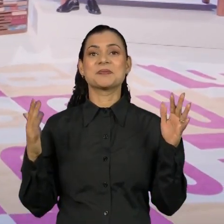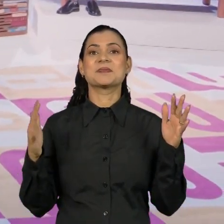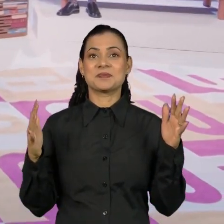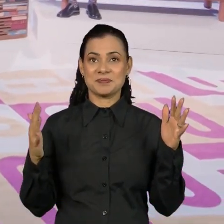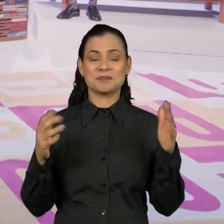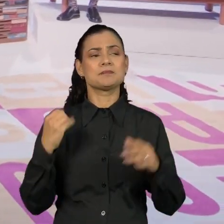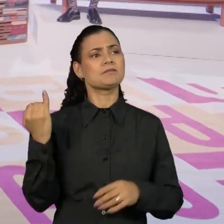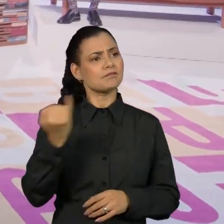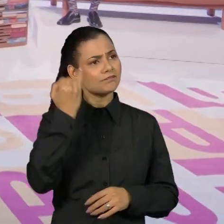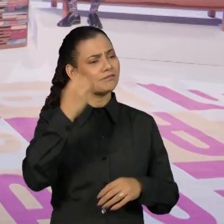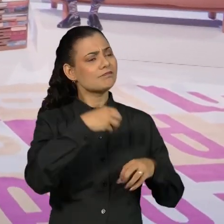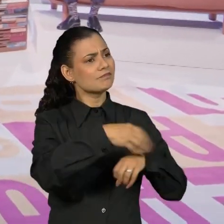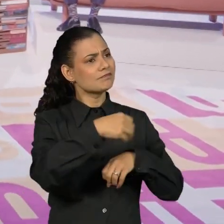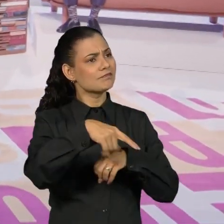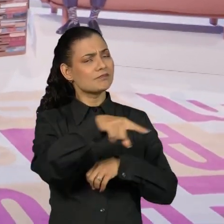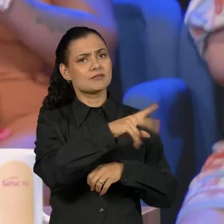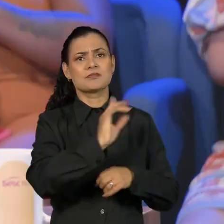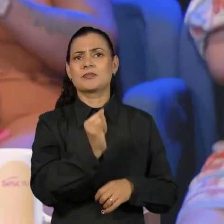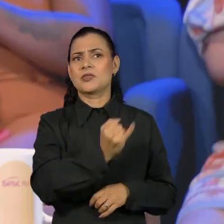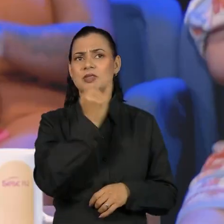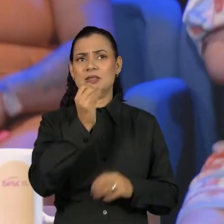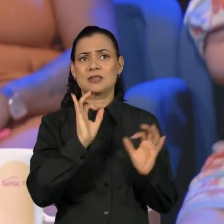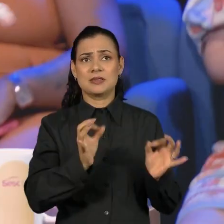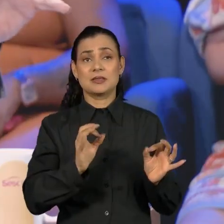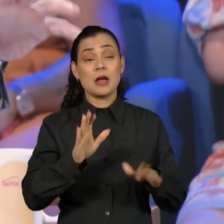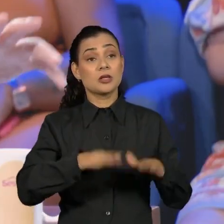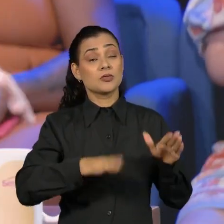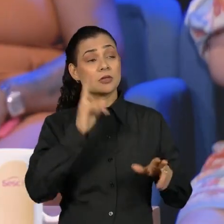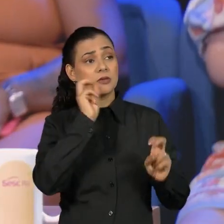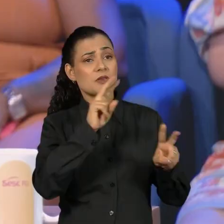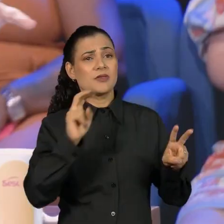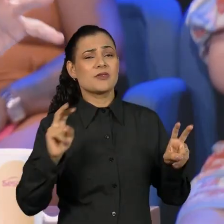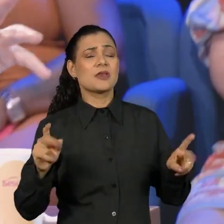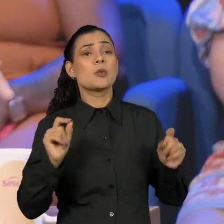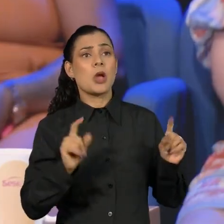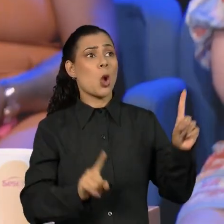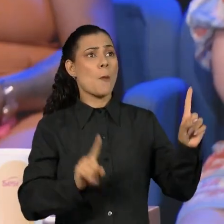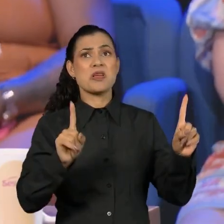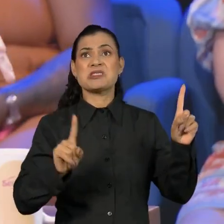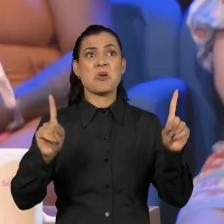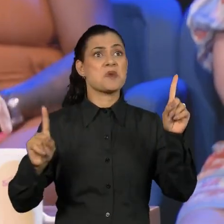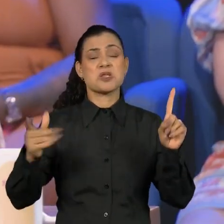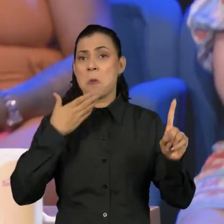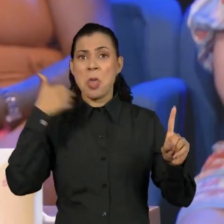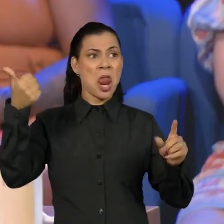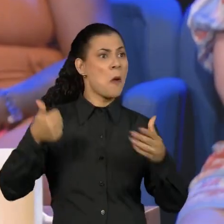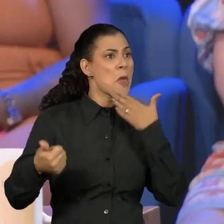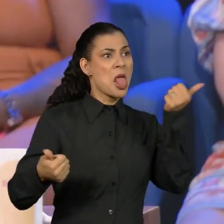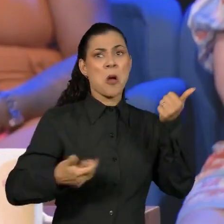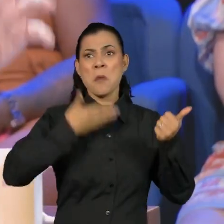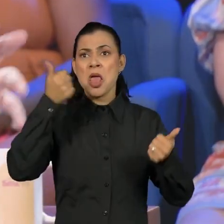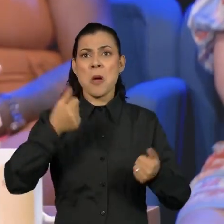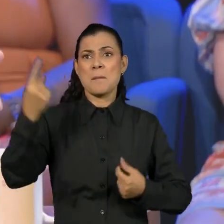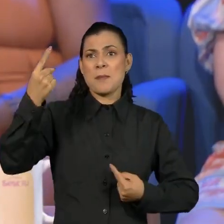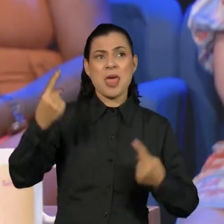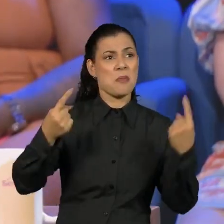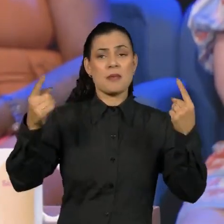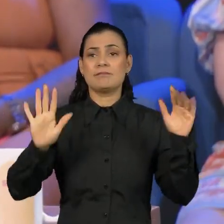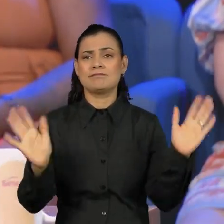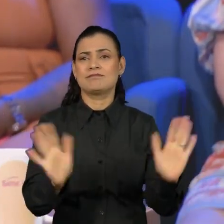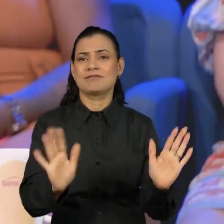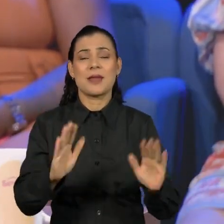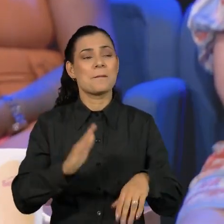Isso é uma grande lição. A gente vê um mundo de muita competição, né? Eu quero ser o primeiro, o número 1, tal. O